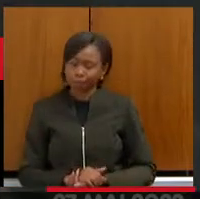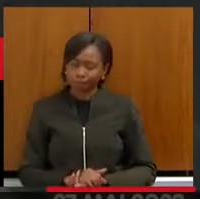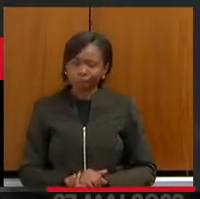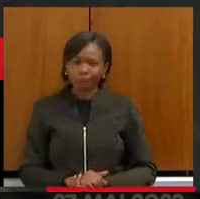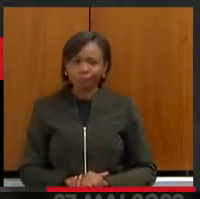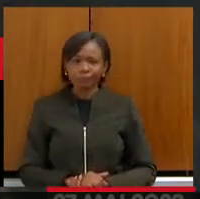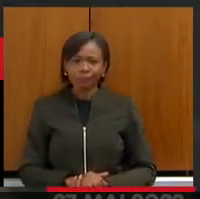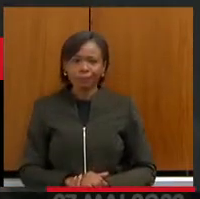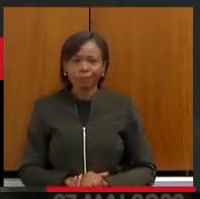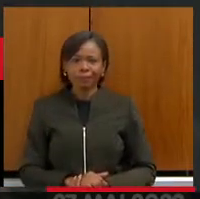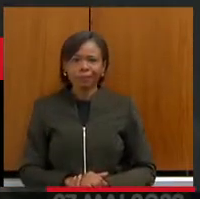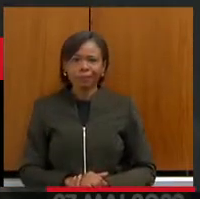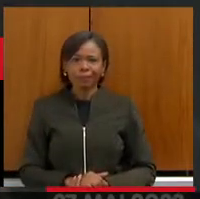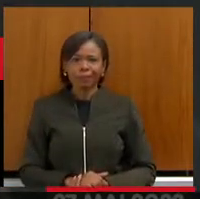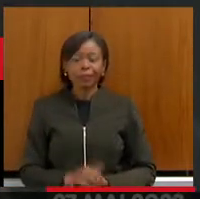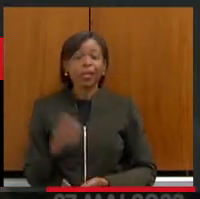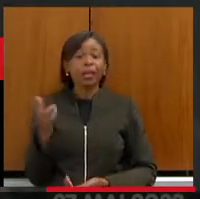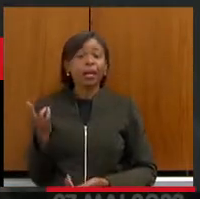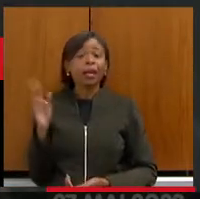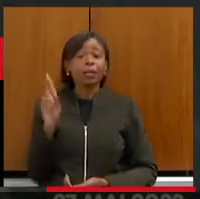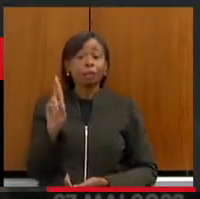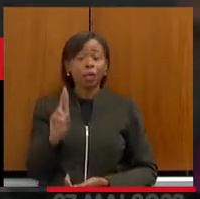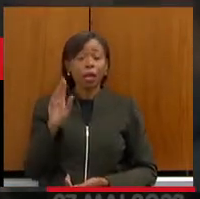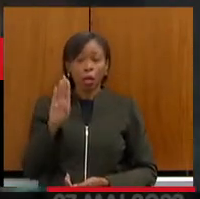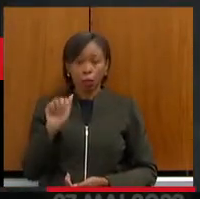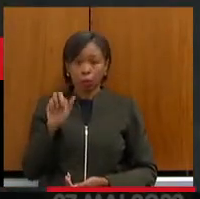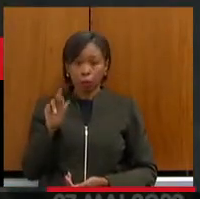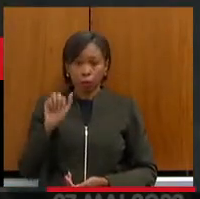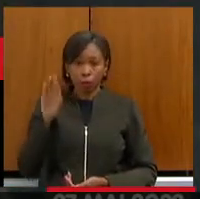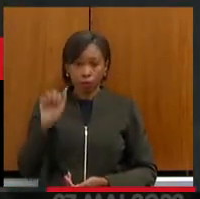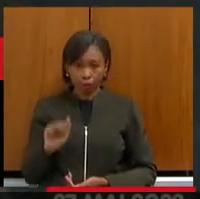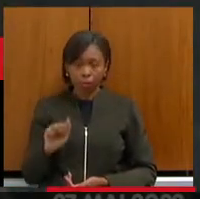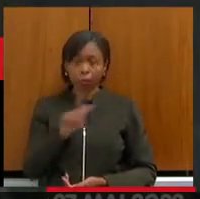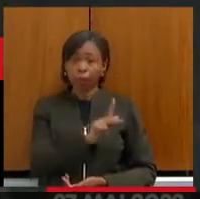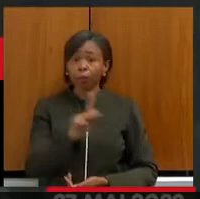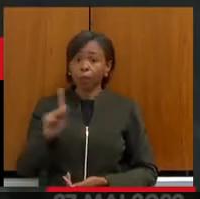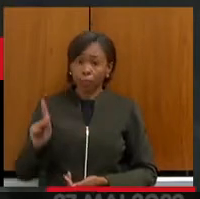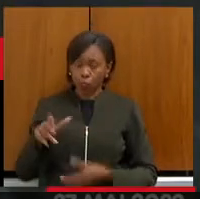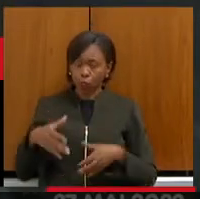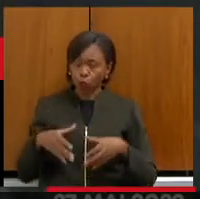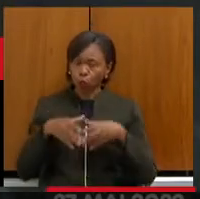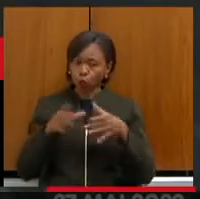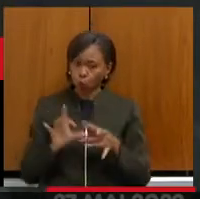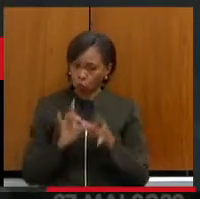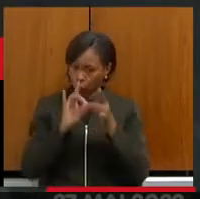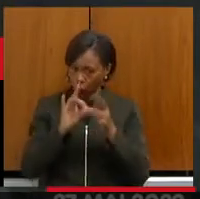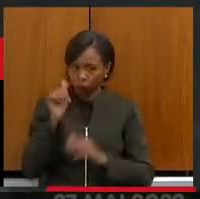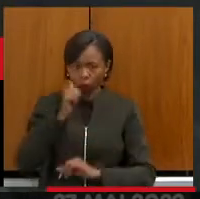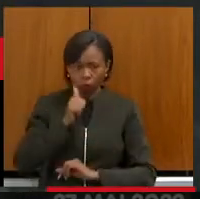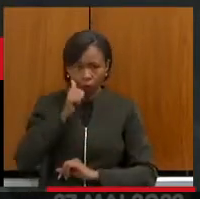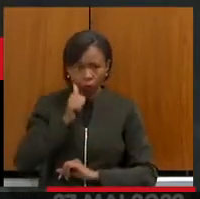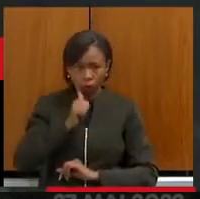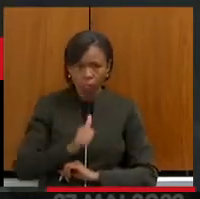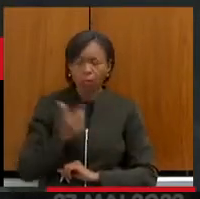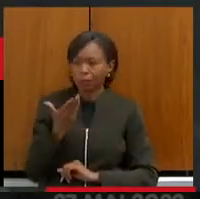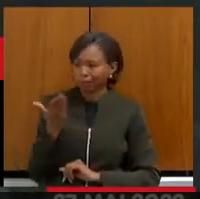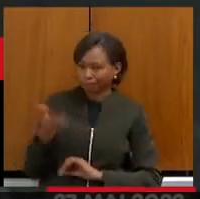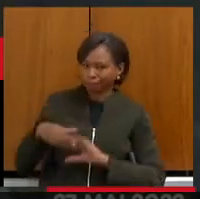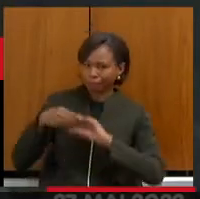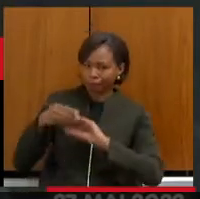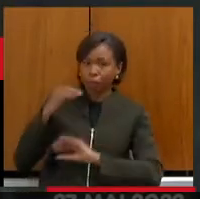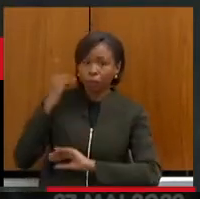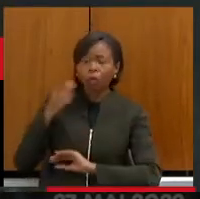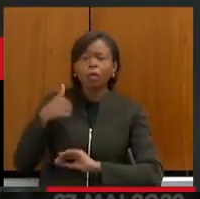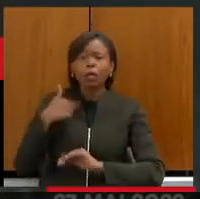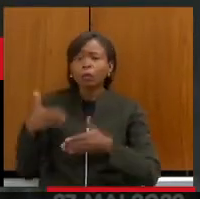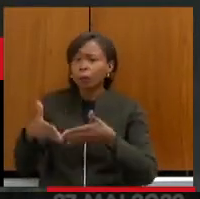é como foi apresentado aqui para Ana Paula né só Bárbara Ravenna foi amante presidente da União Brasileira de mulheres é só dar são executadas e